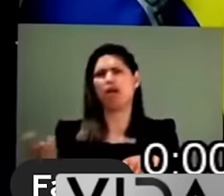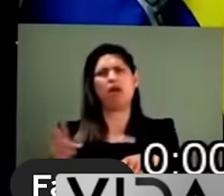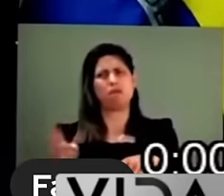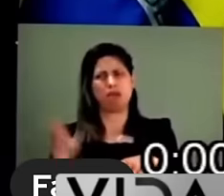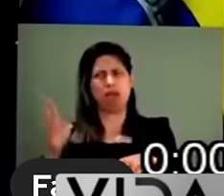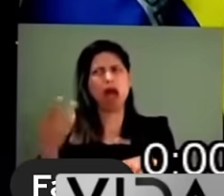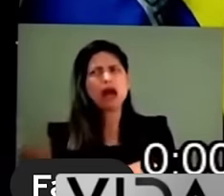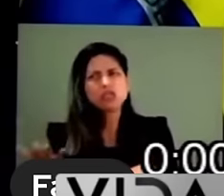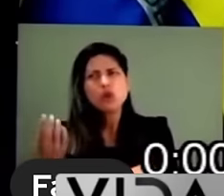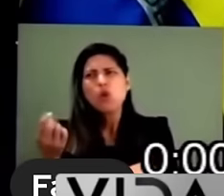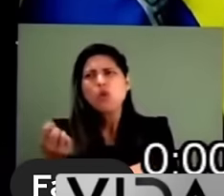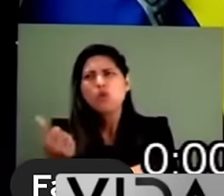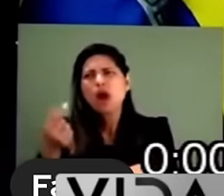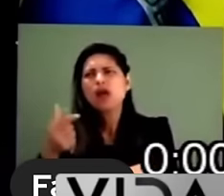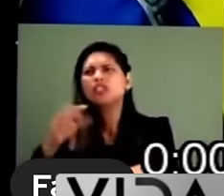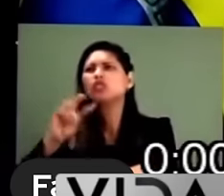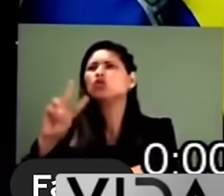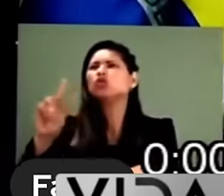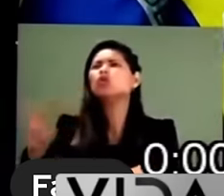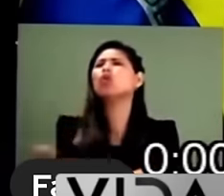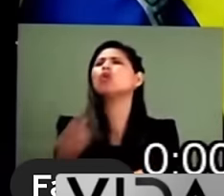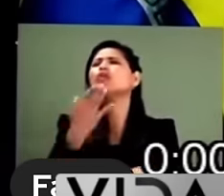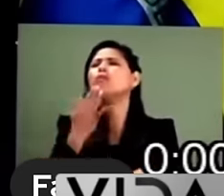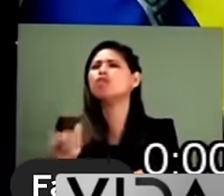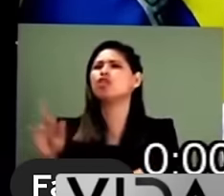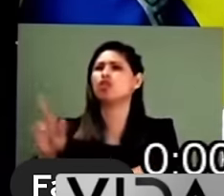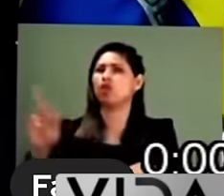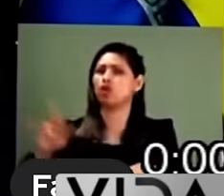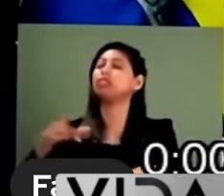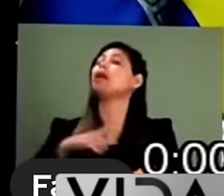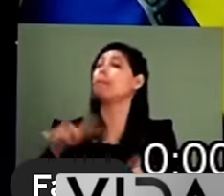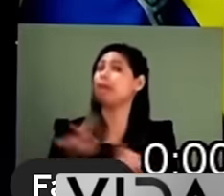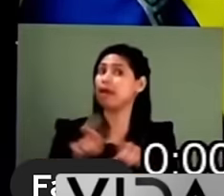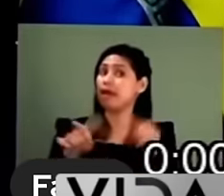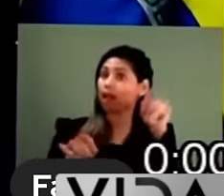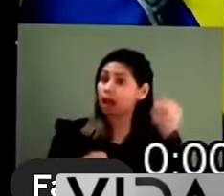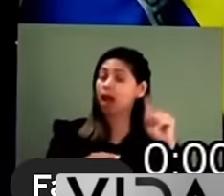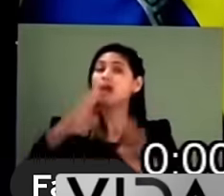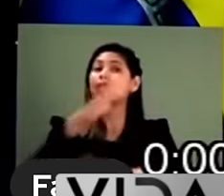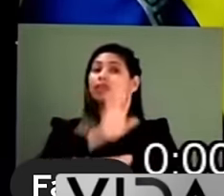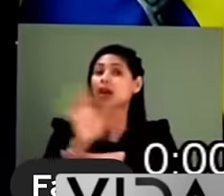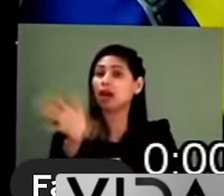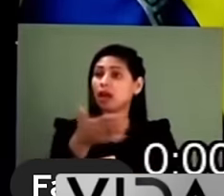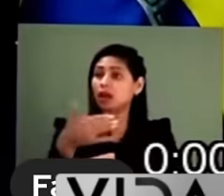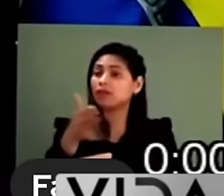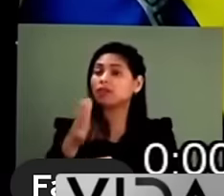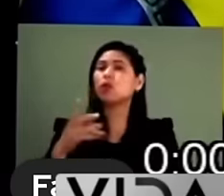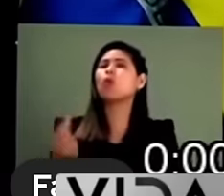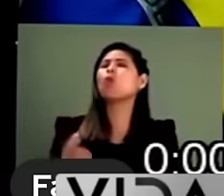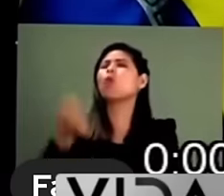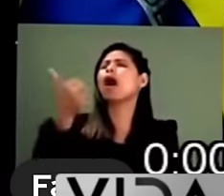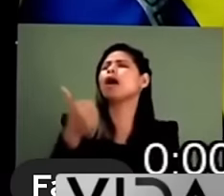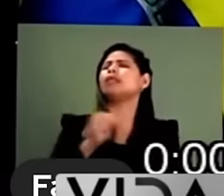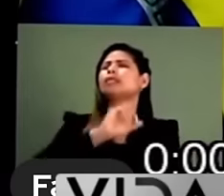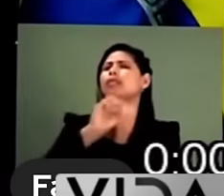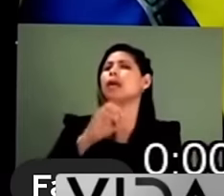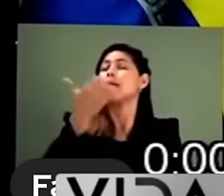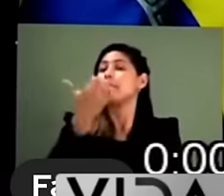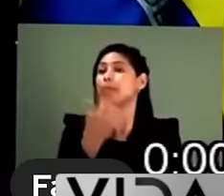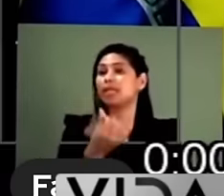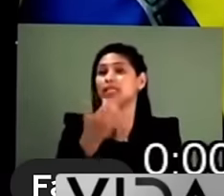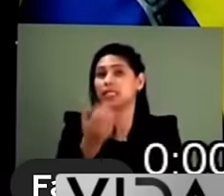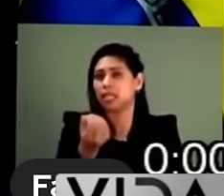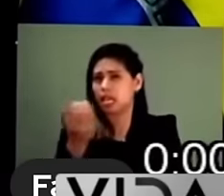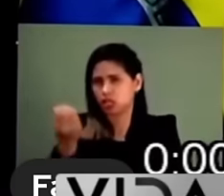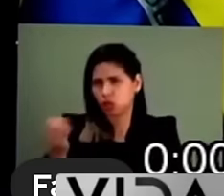foi quase 2 milhões de reais, gente. Mas tem mais aqui o que falar. 2 milhões de reais. Quase meio milhão de reais com isso aqui, ó. Eu quero perguntar se o seu café da